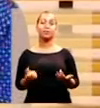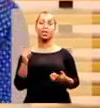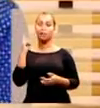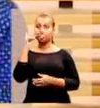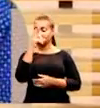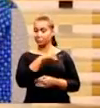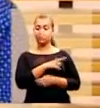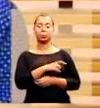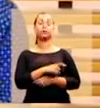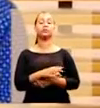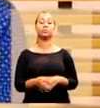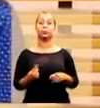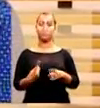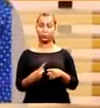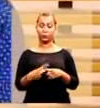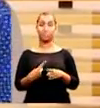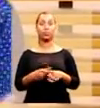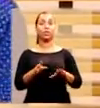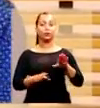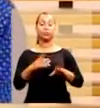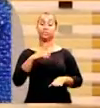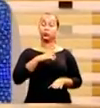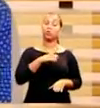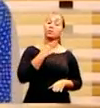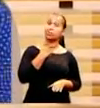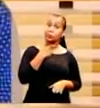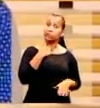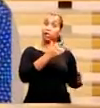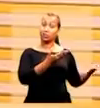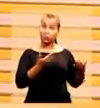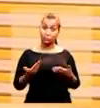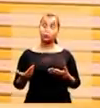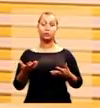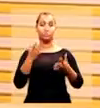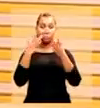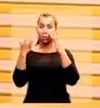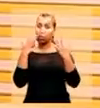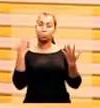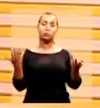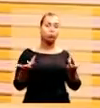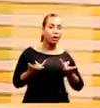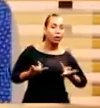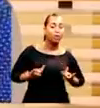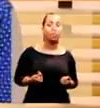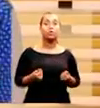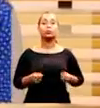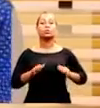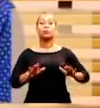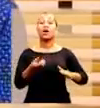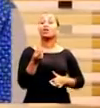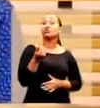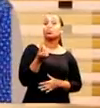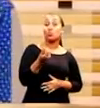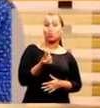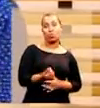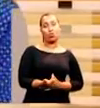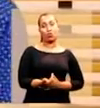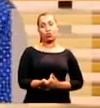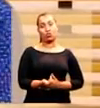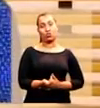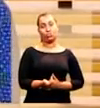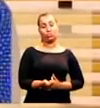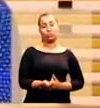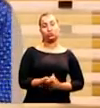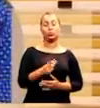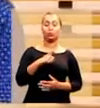é complicado nesse ponto, porque às vezes eu tenho a vontade de trazer um espetáculo maravilhoso, mas o custo e